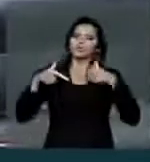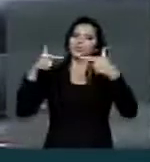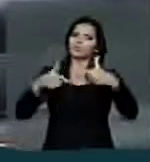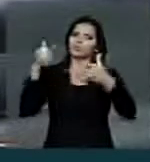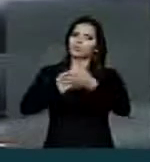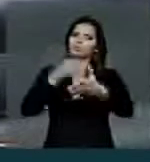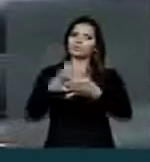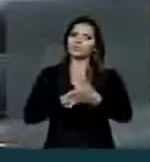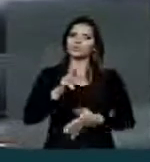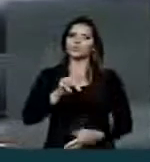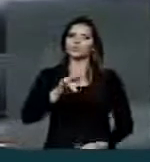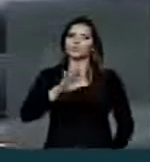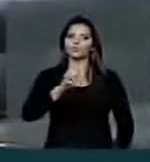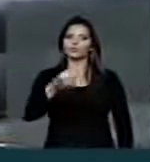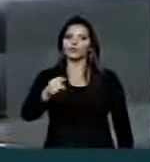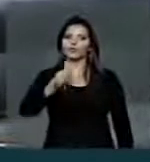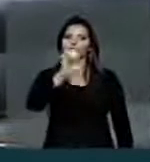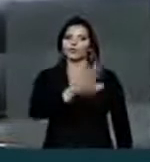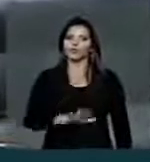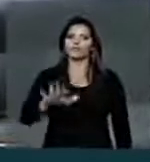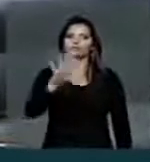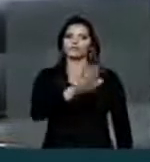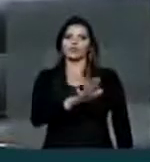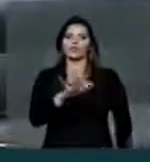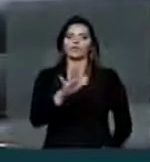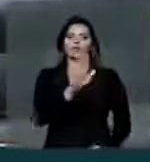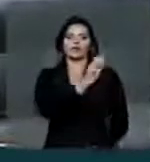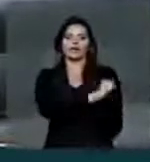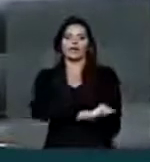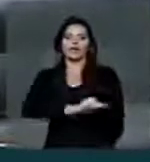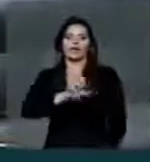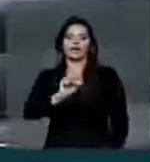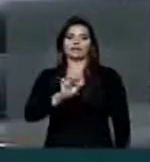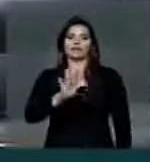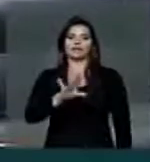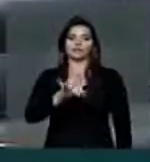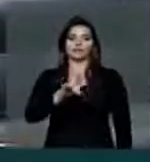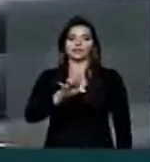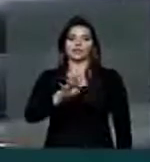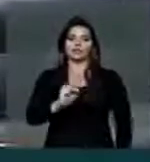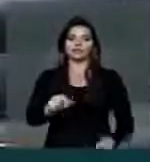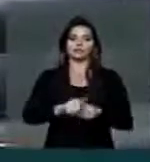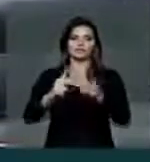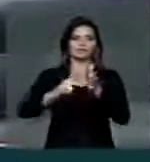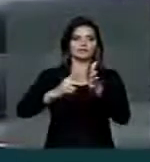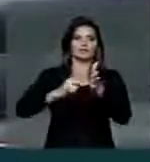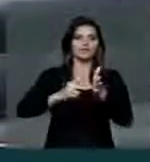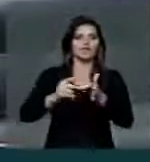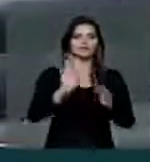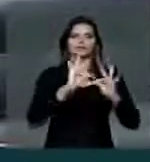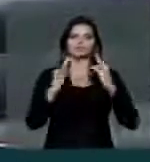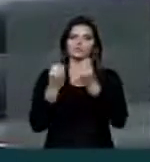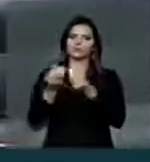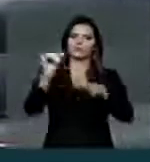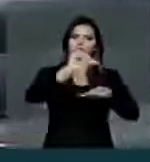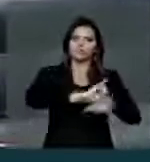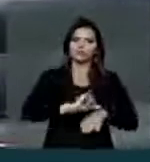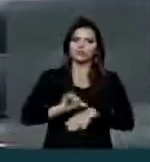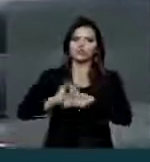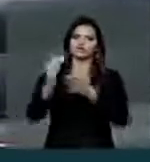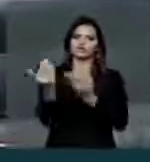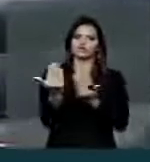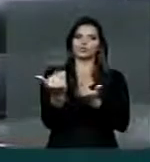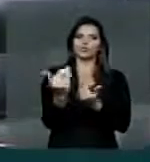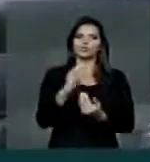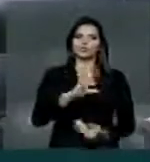realizada pela União Nacional dos Estudantes, a União Brasileira dos Estudantes Secundários, as centrais sindicais, particularmente a juventude